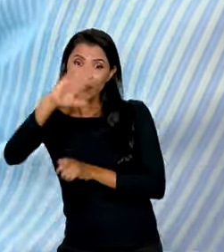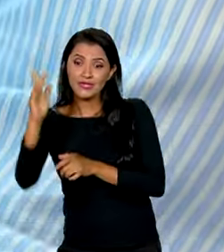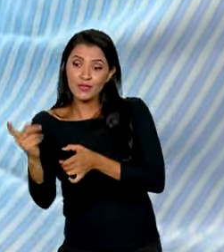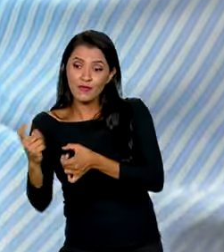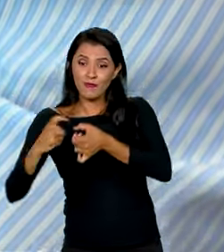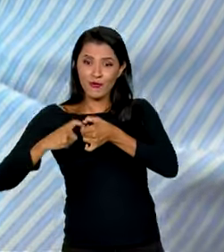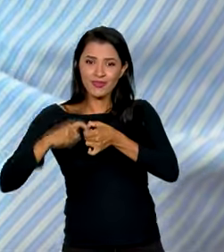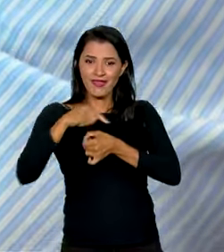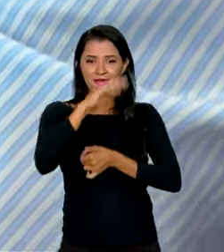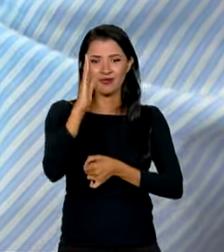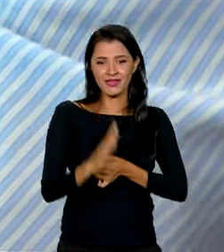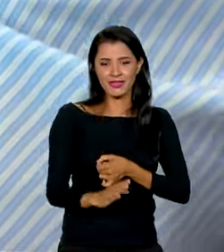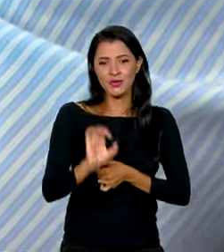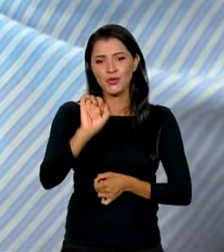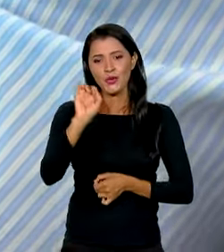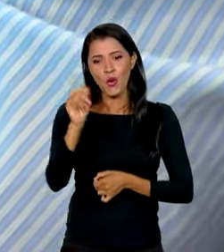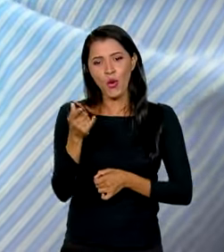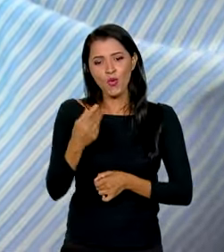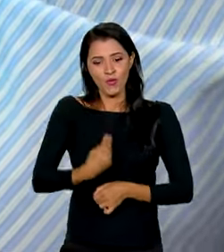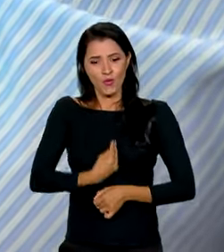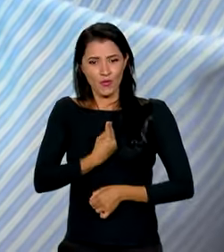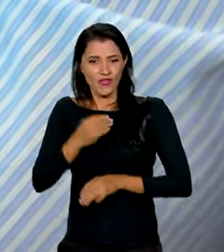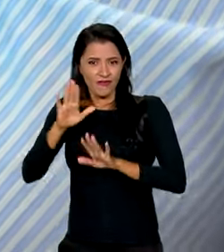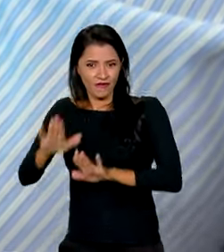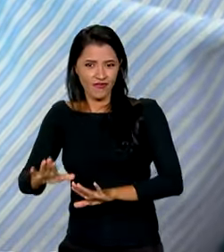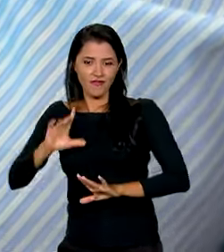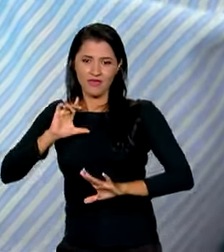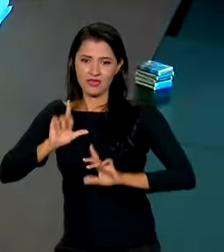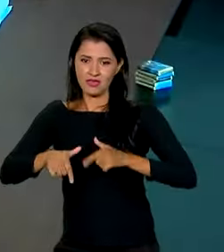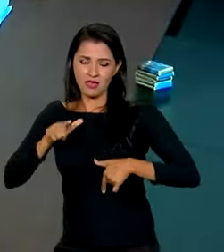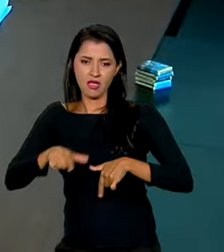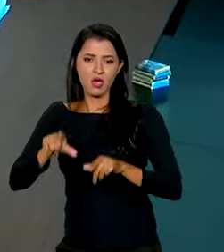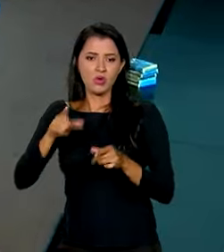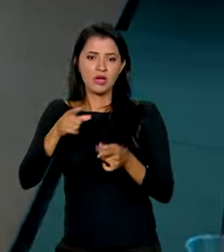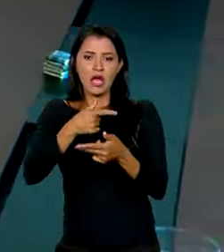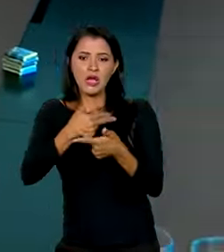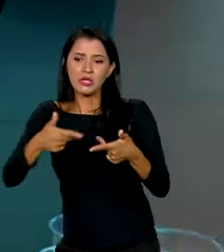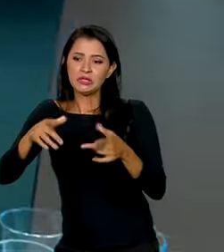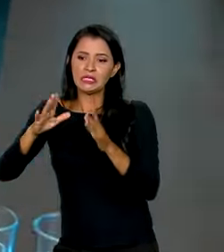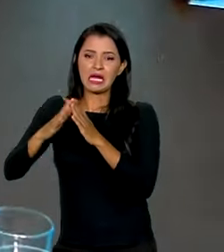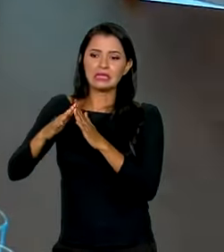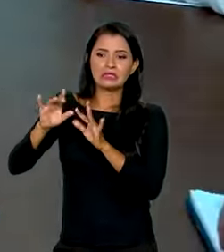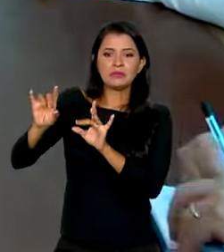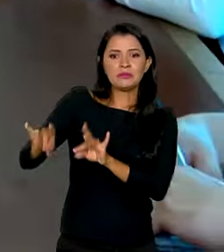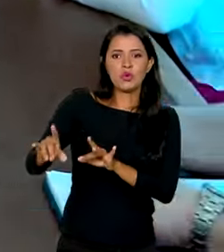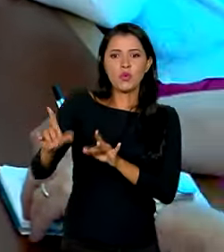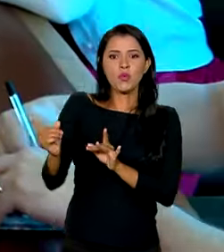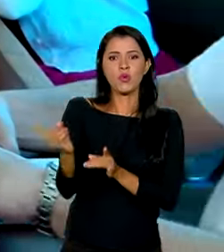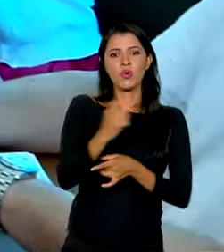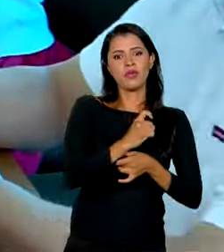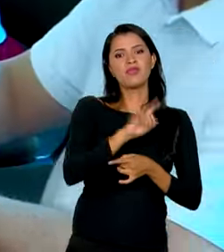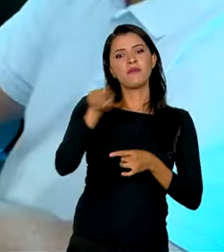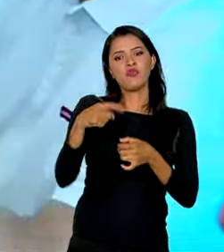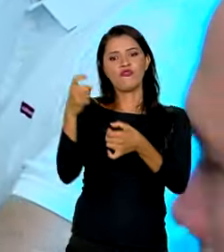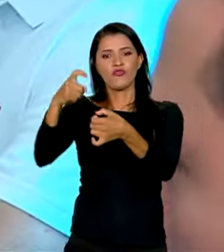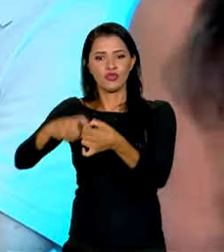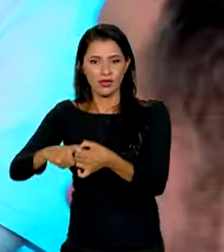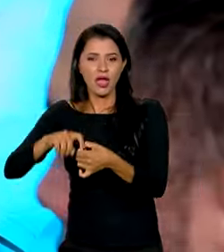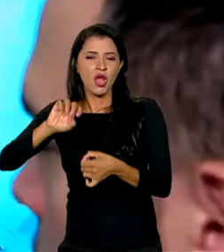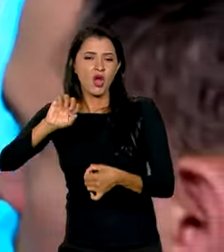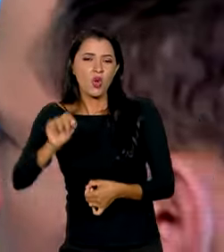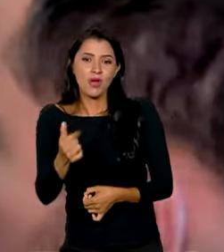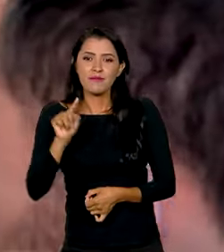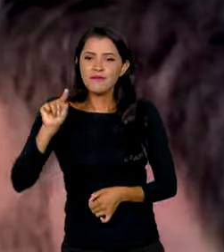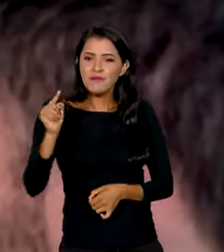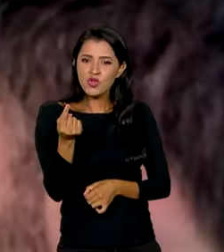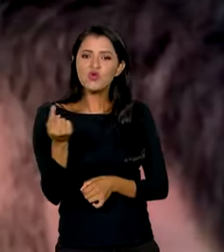para casa ou, no caso dos que vivem em Israel, deixar suas casas por um tempo. Quase 1.000 já viajaram